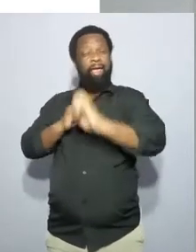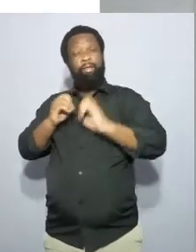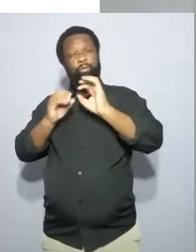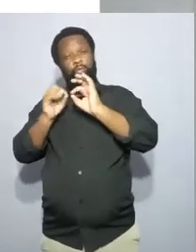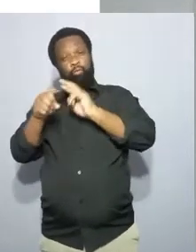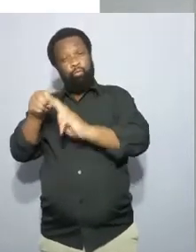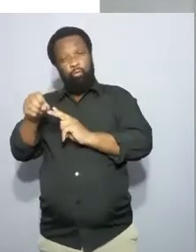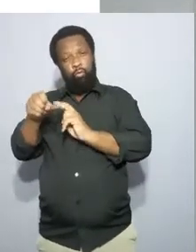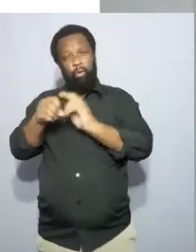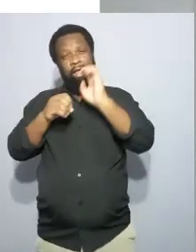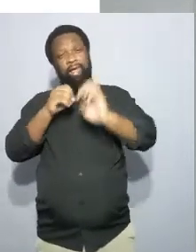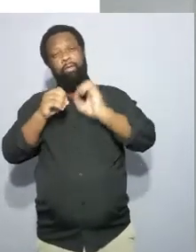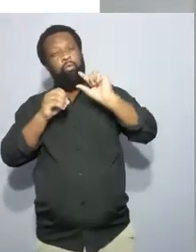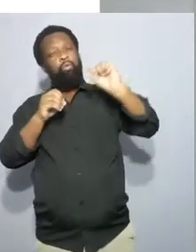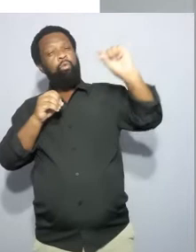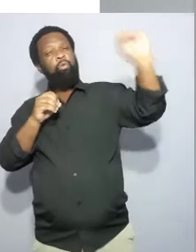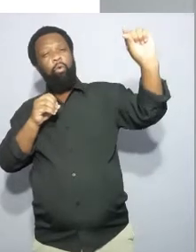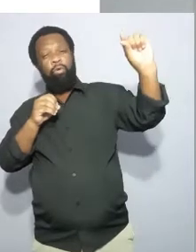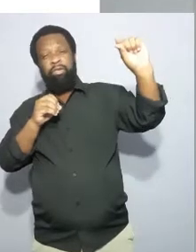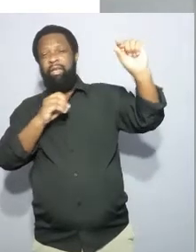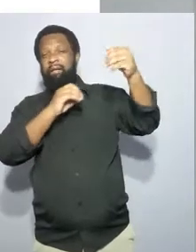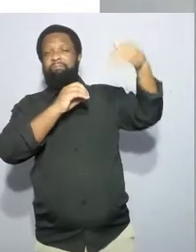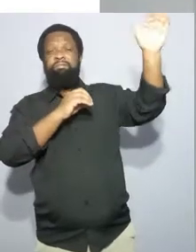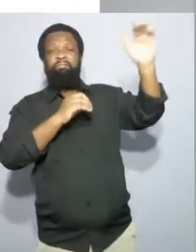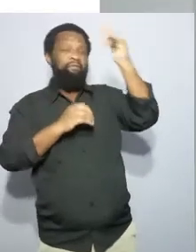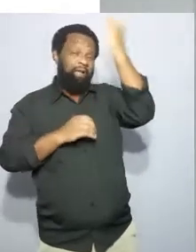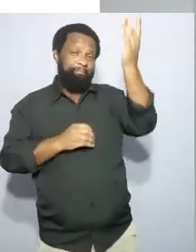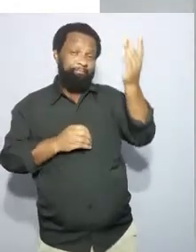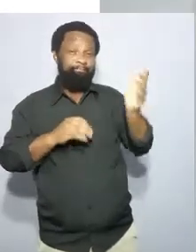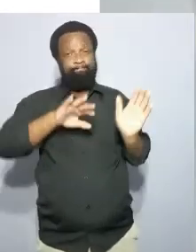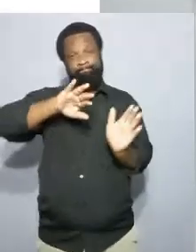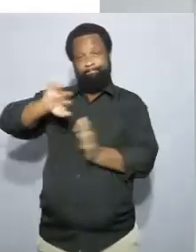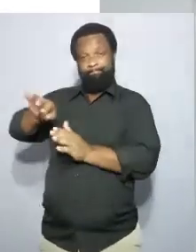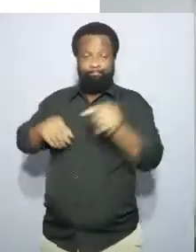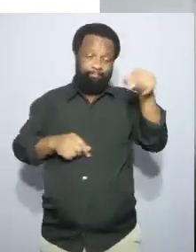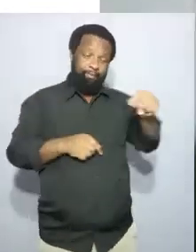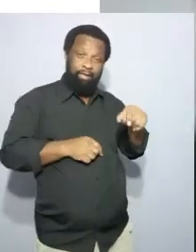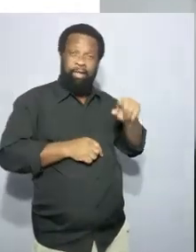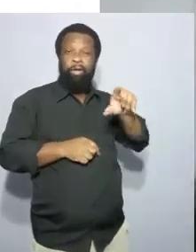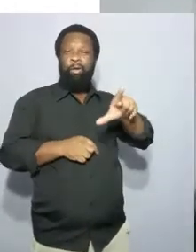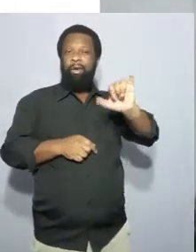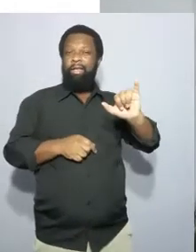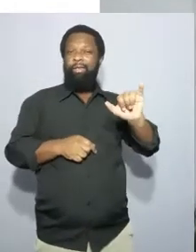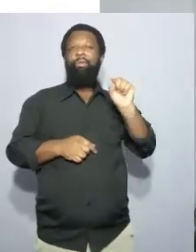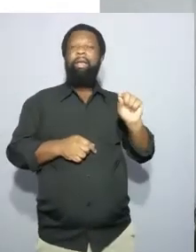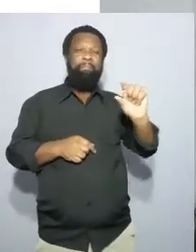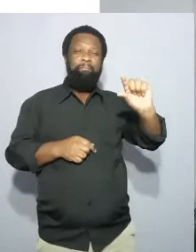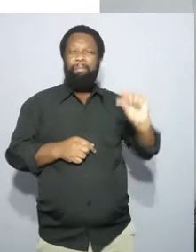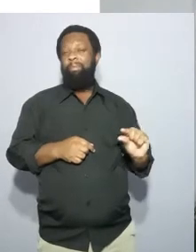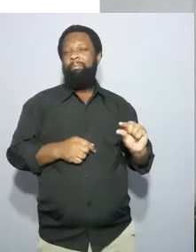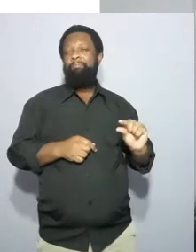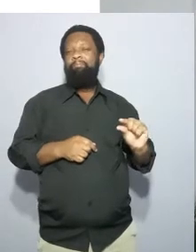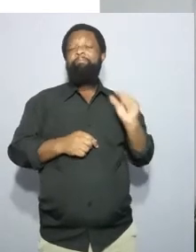menos atraído pelo núcleo. Combinado? Já o lítio, pessoal, é menorzinho. Então, o elétron,